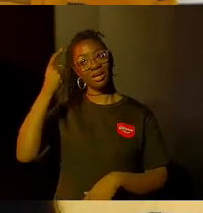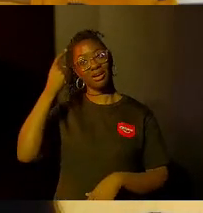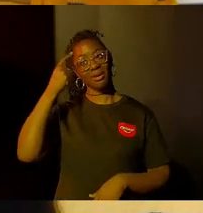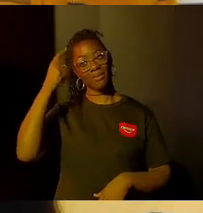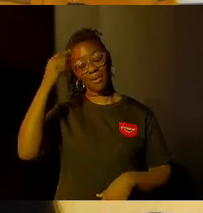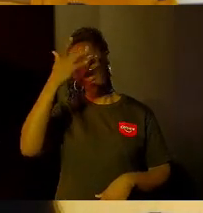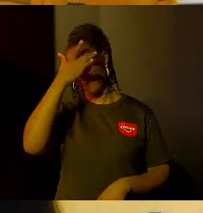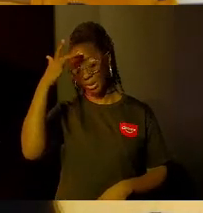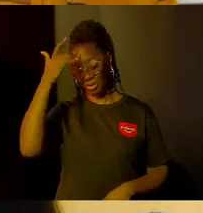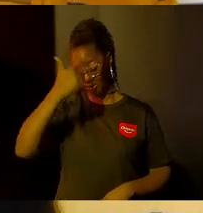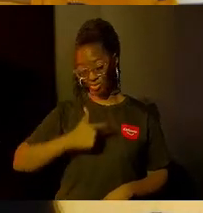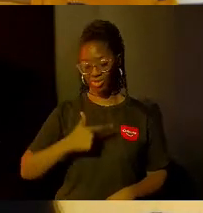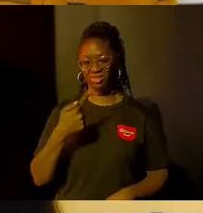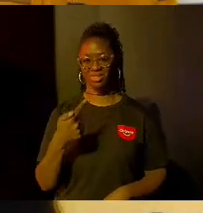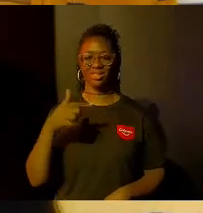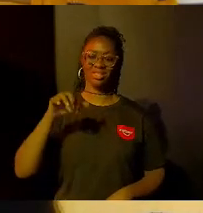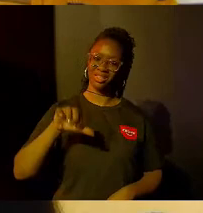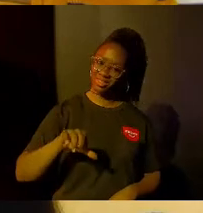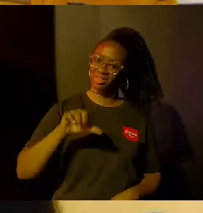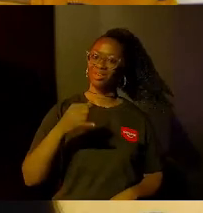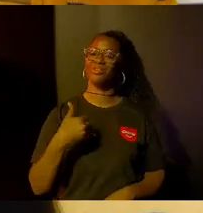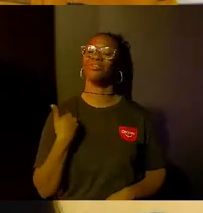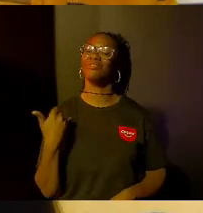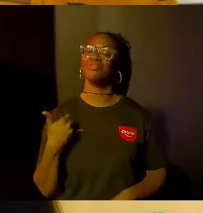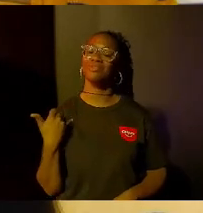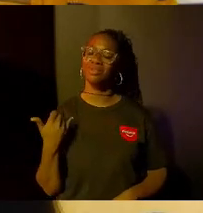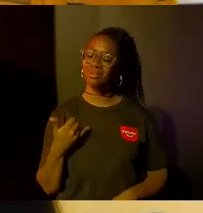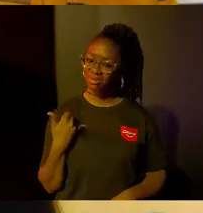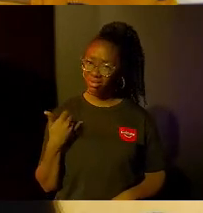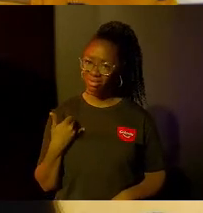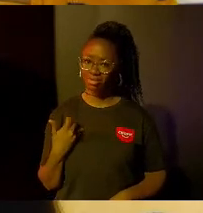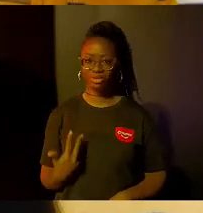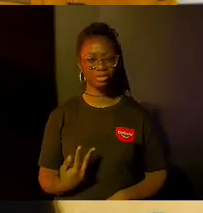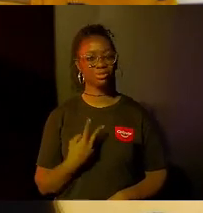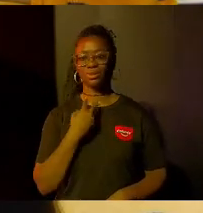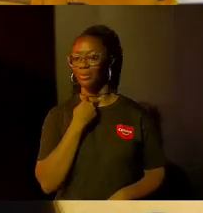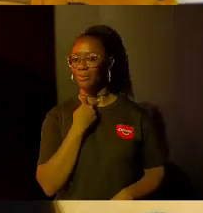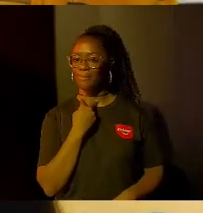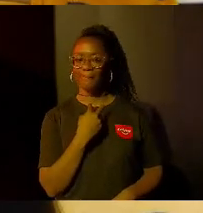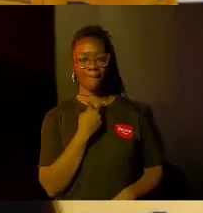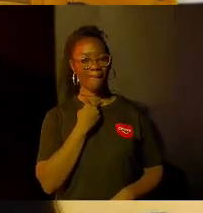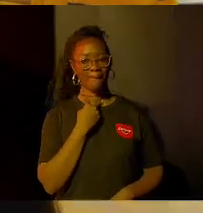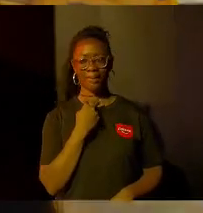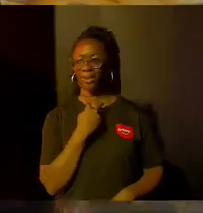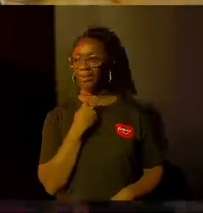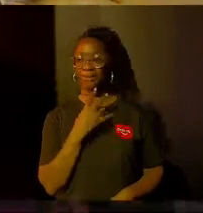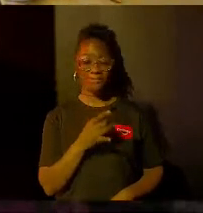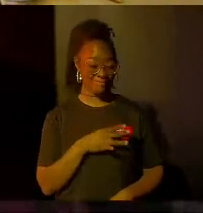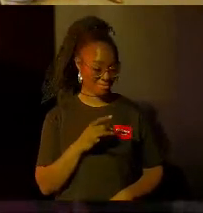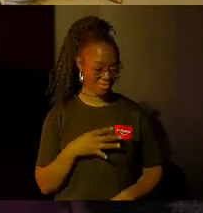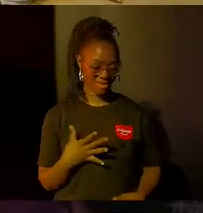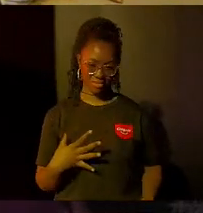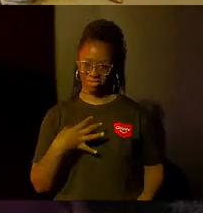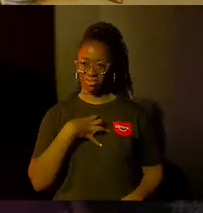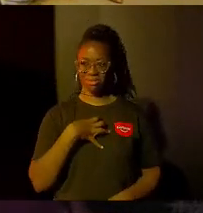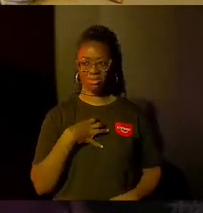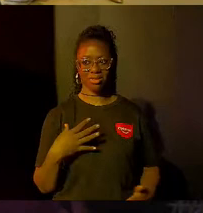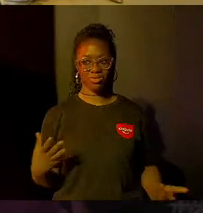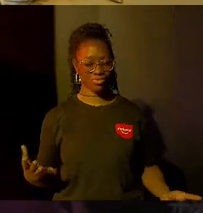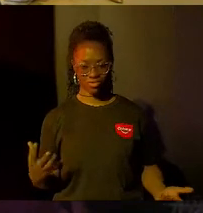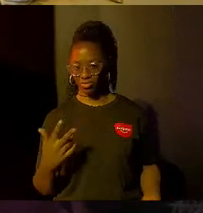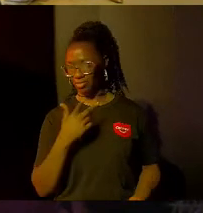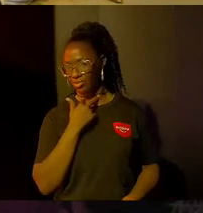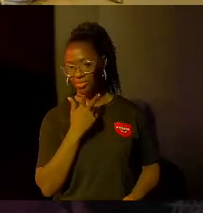um cara de 79 anos que não pode mais ter medo de